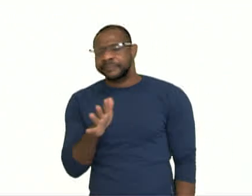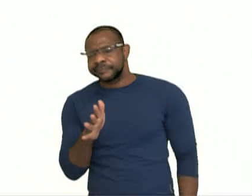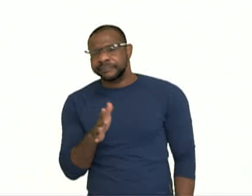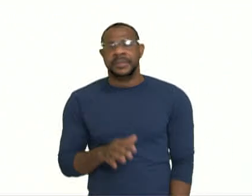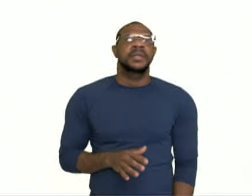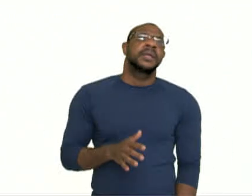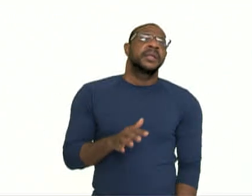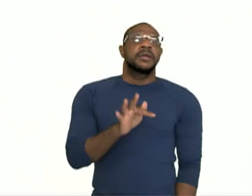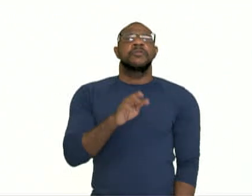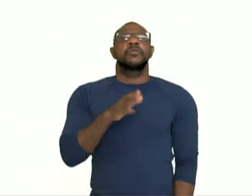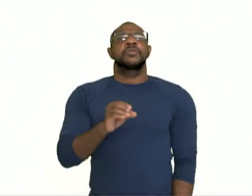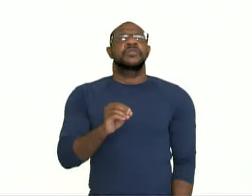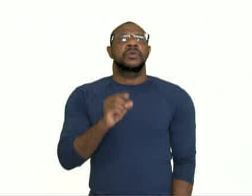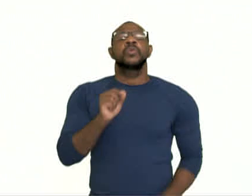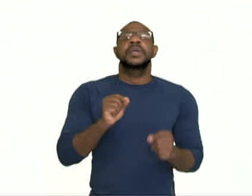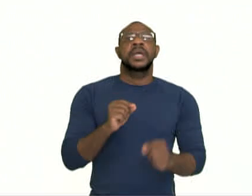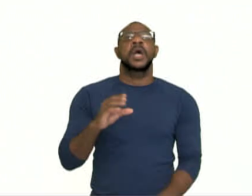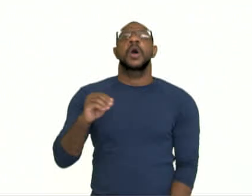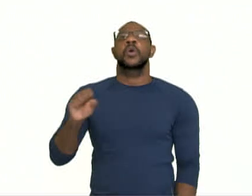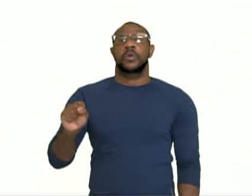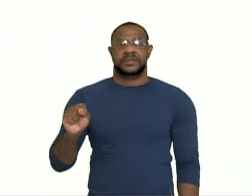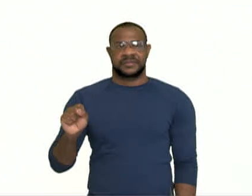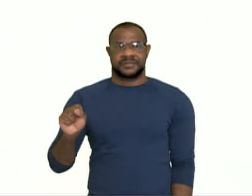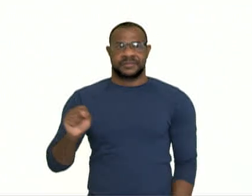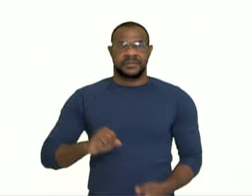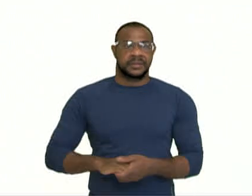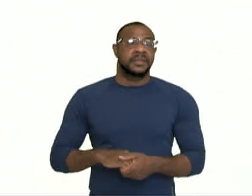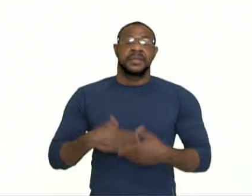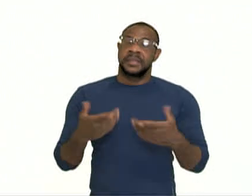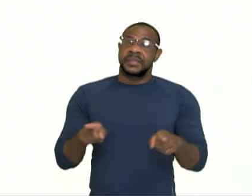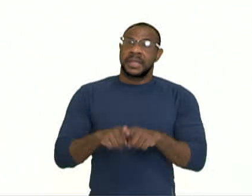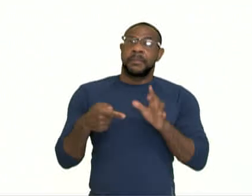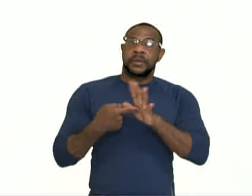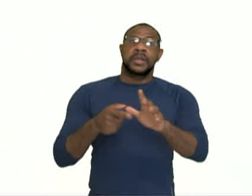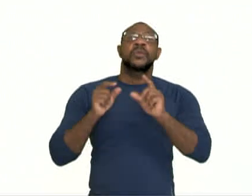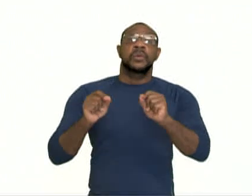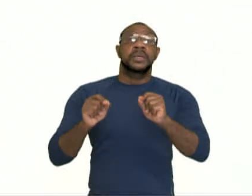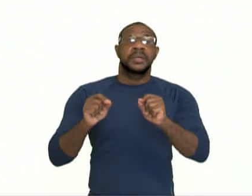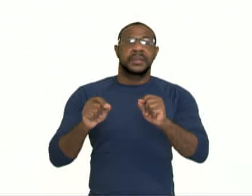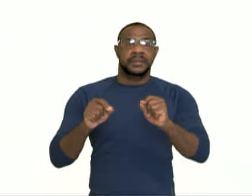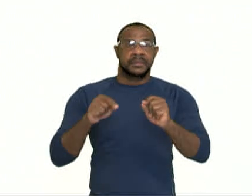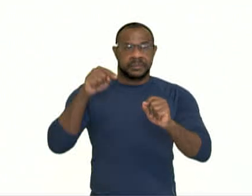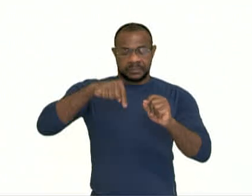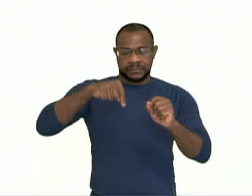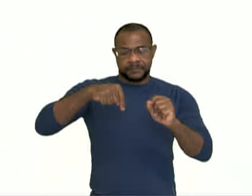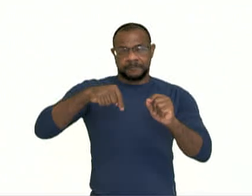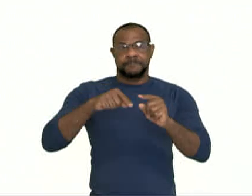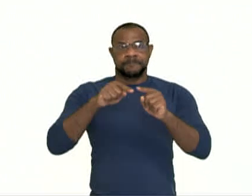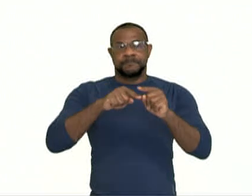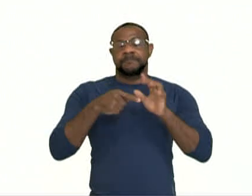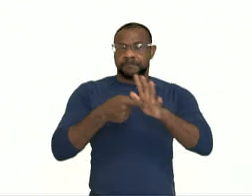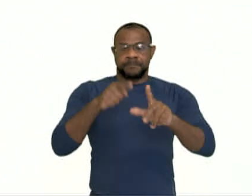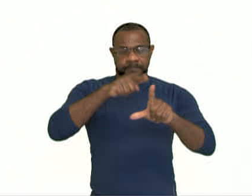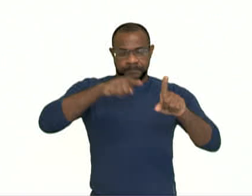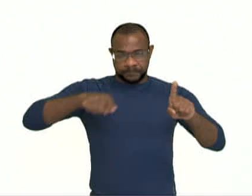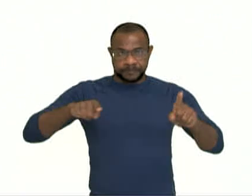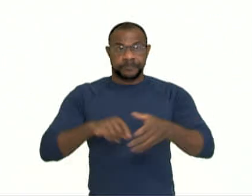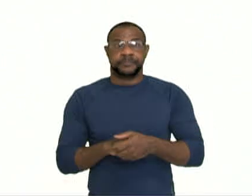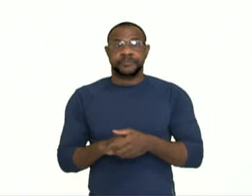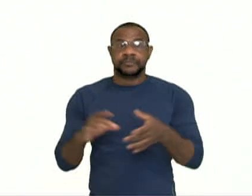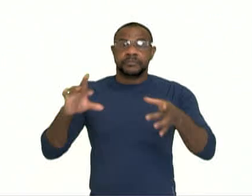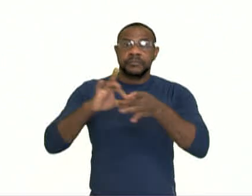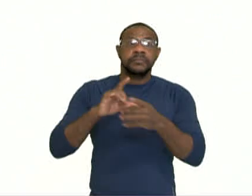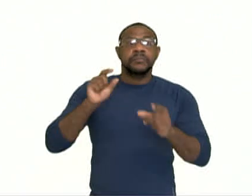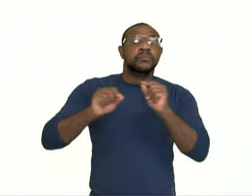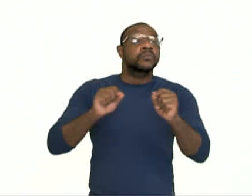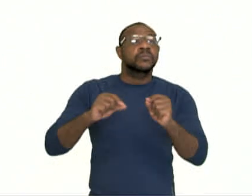função trigonométrica cosseno. E ela está representada aqui abaixo, que a gente já vou mostrar o gráfico. Equivalente, então